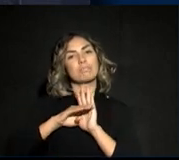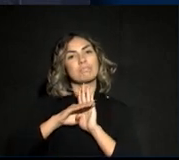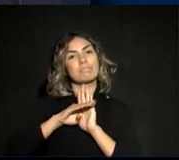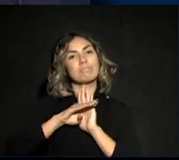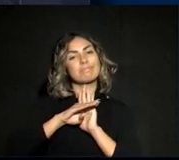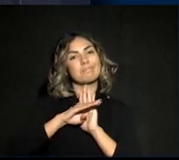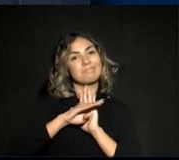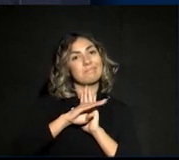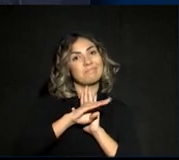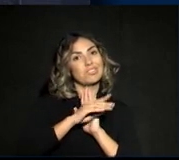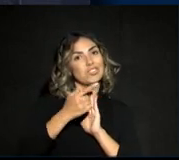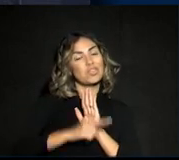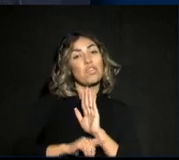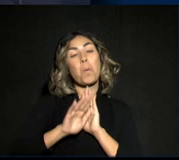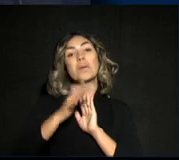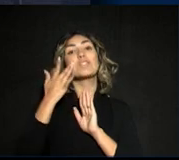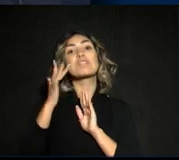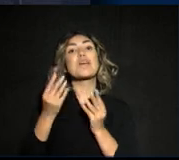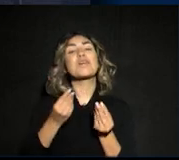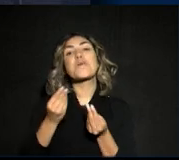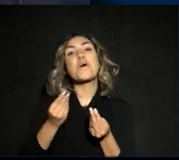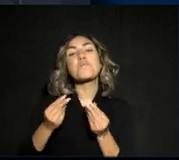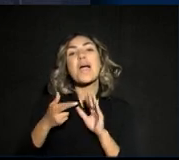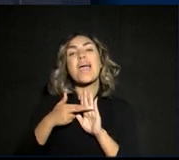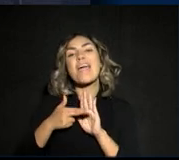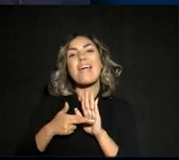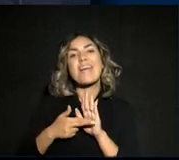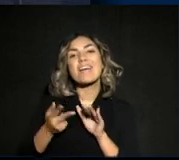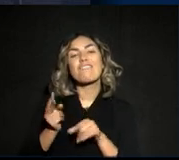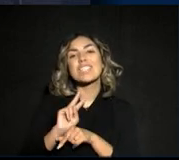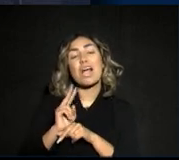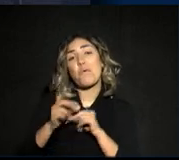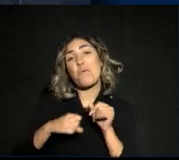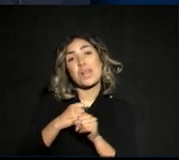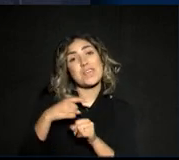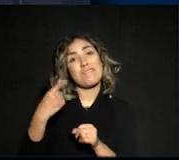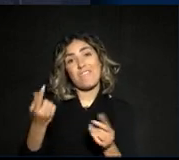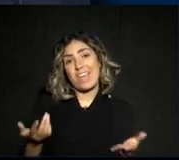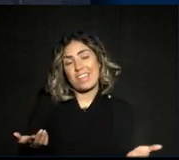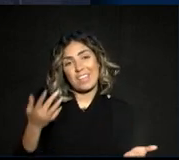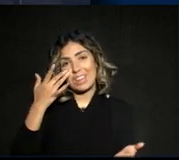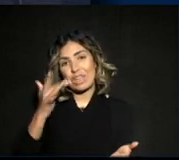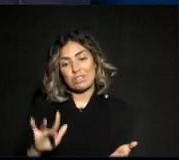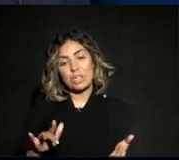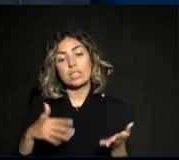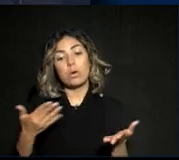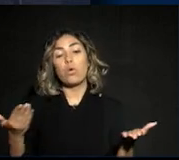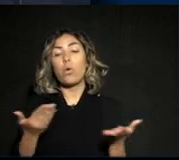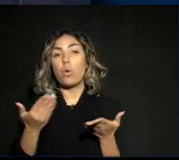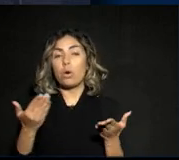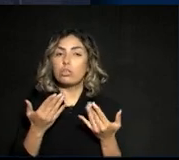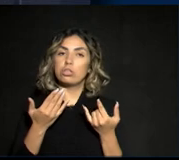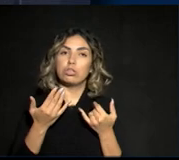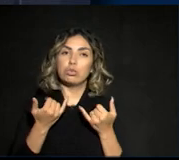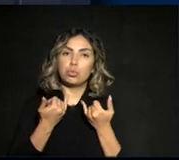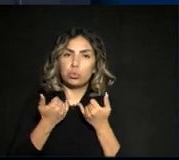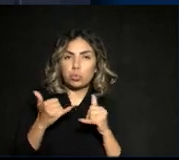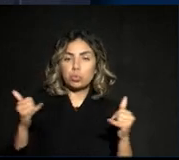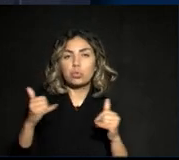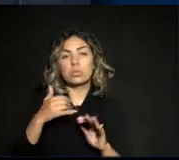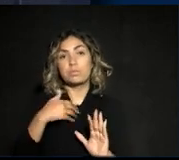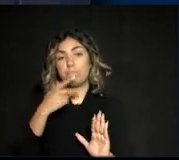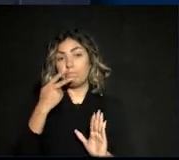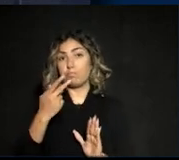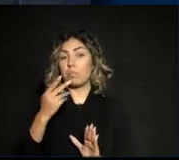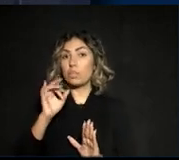sabe muito bem qual será a regra fiscal a partir do próximo ano. Eu acho que a curva de juros hoje, eu nem estou falando de Banco Central aqui,